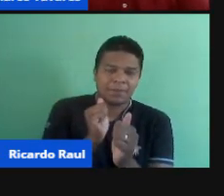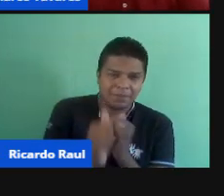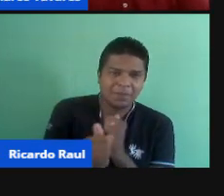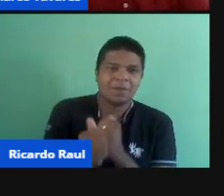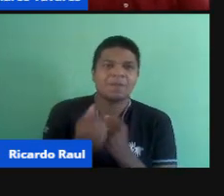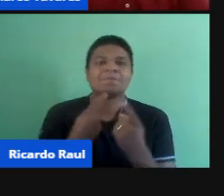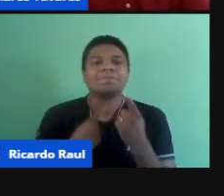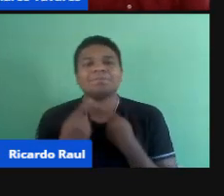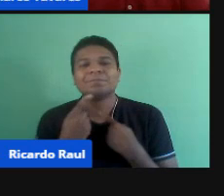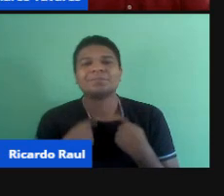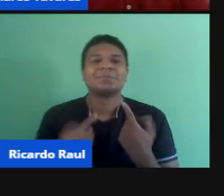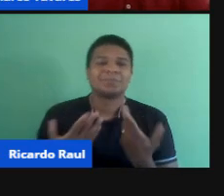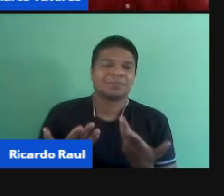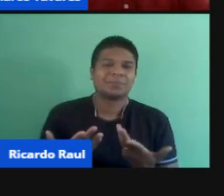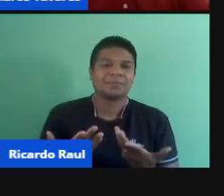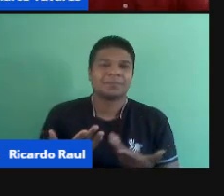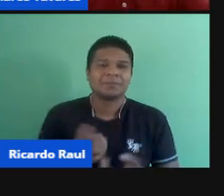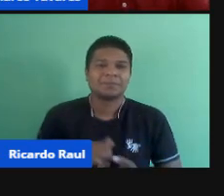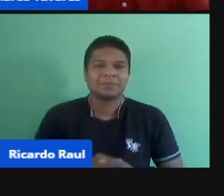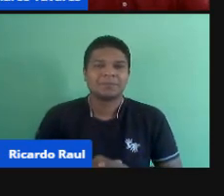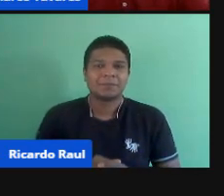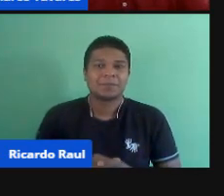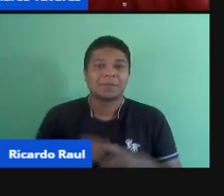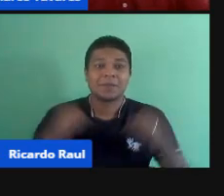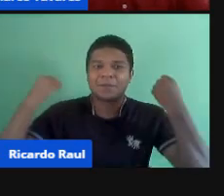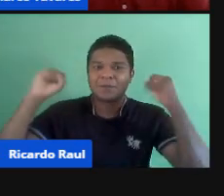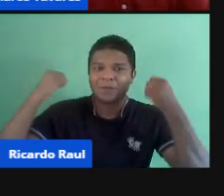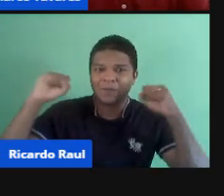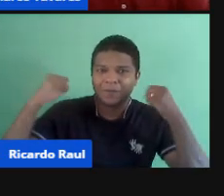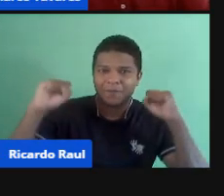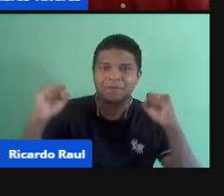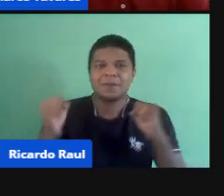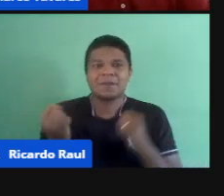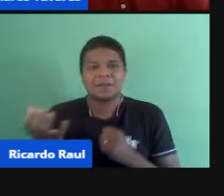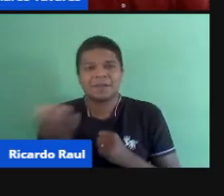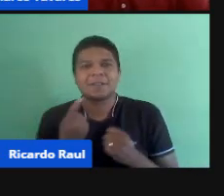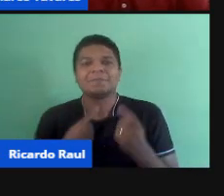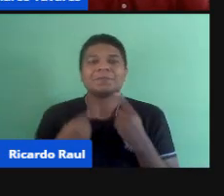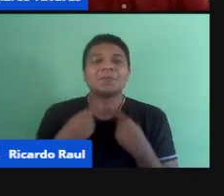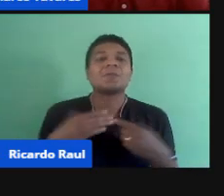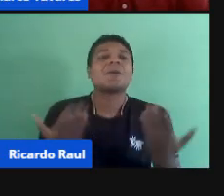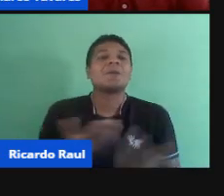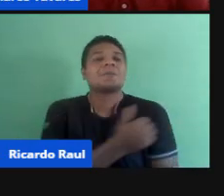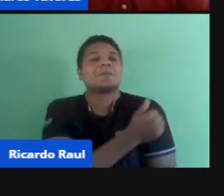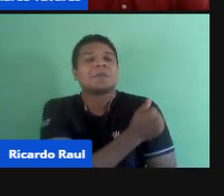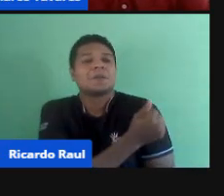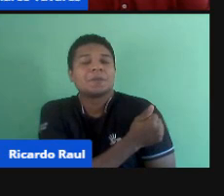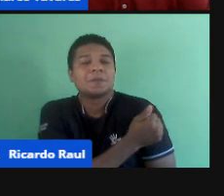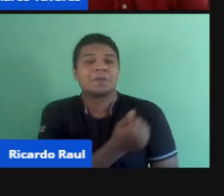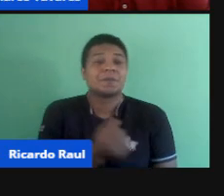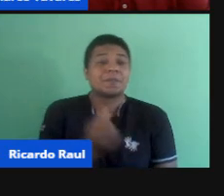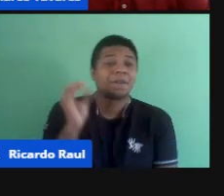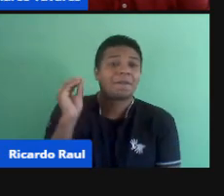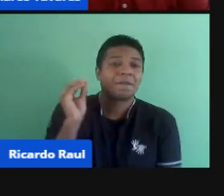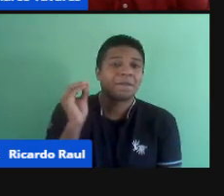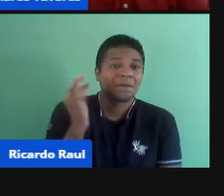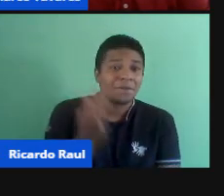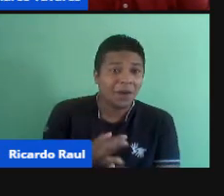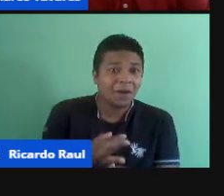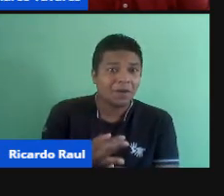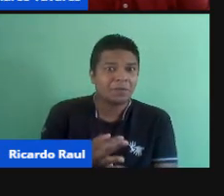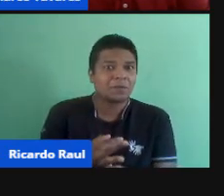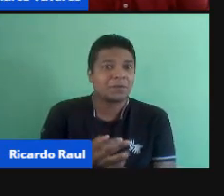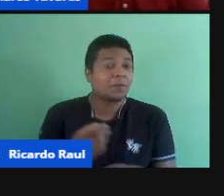fazer a educação física? Qual é o aluno, né, que quando você falta, porque o professor de educação física,